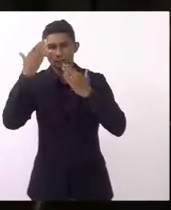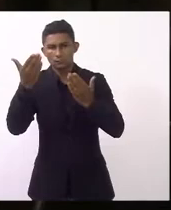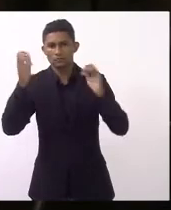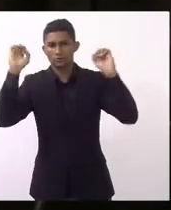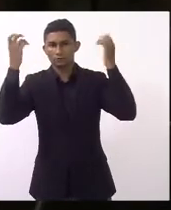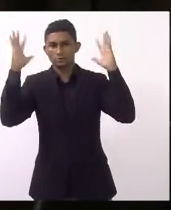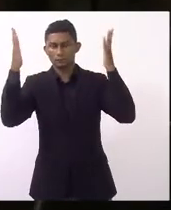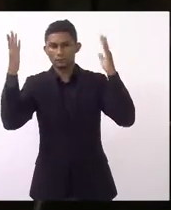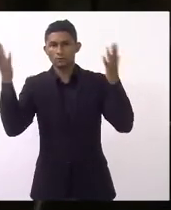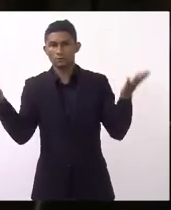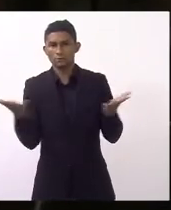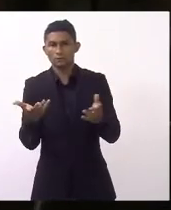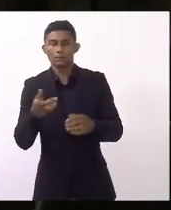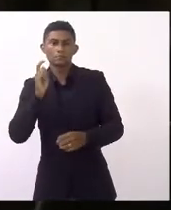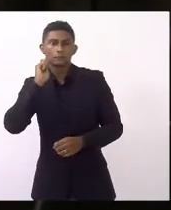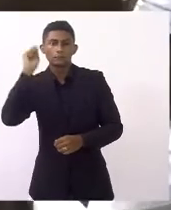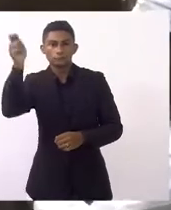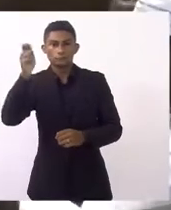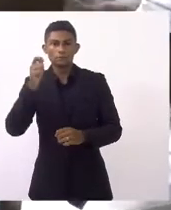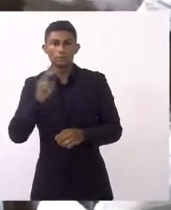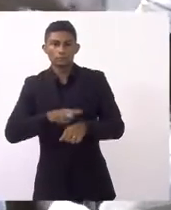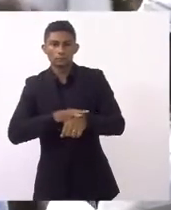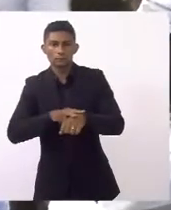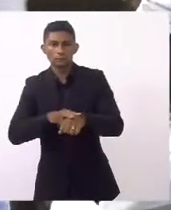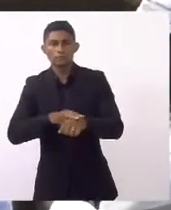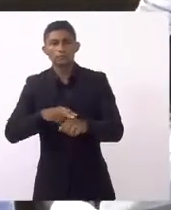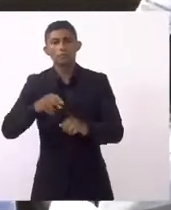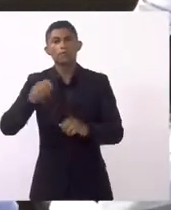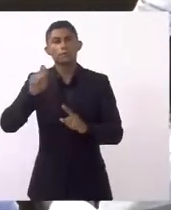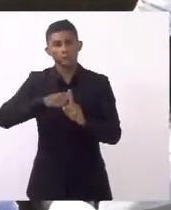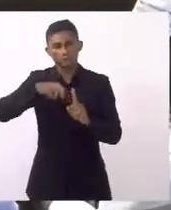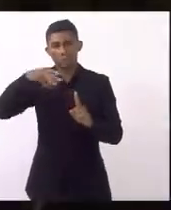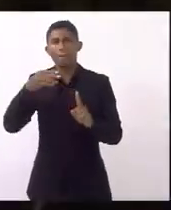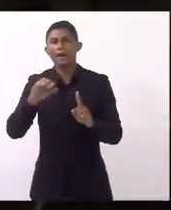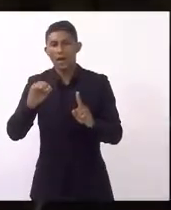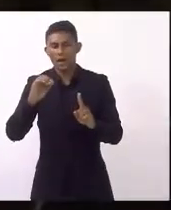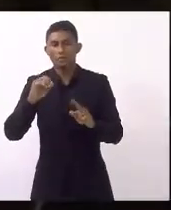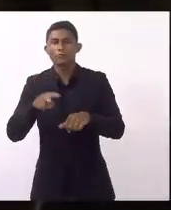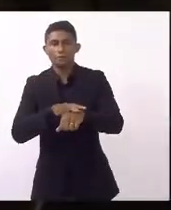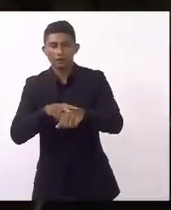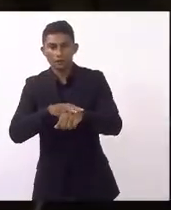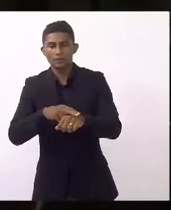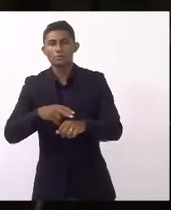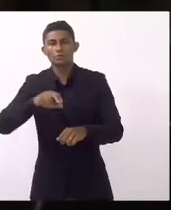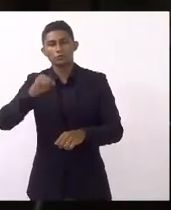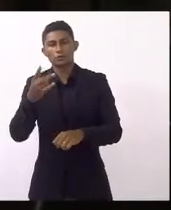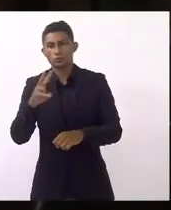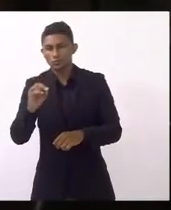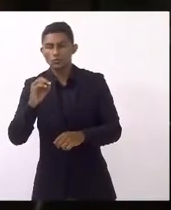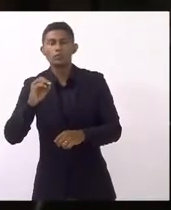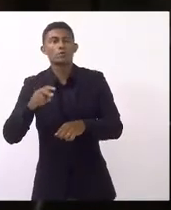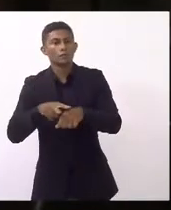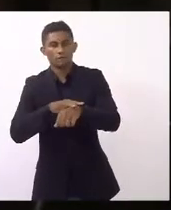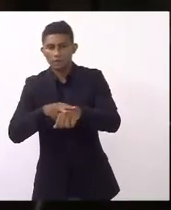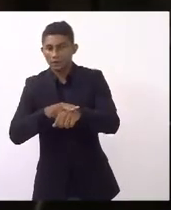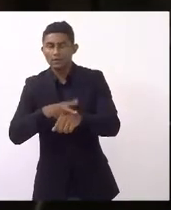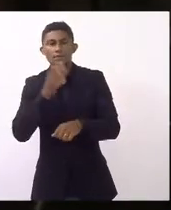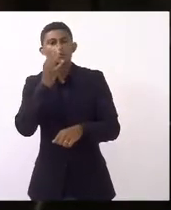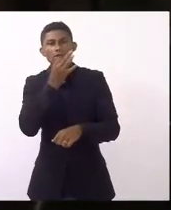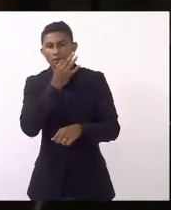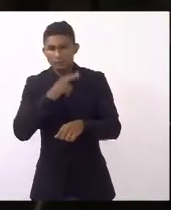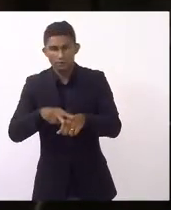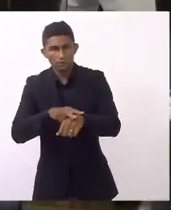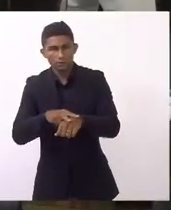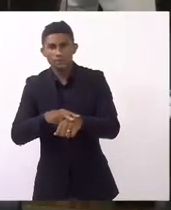parabéns o abrir o verde o maio Verde por Júnior verde o Júlio Verdi o agosto Verde Setembro